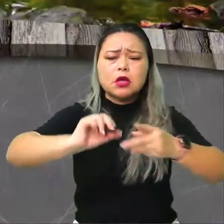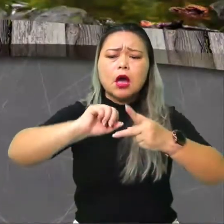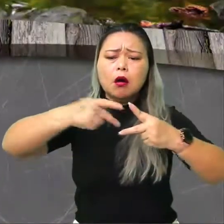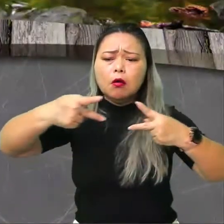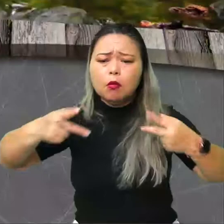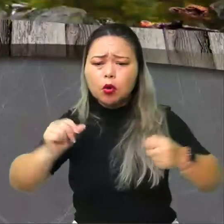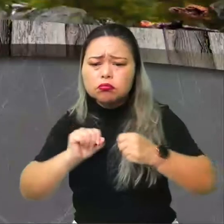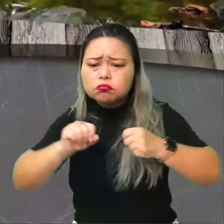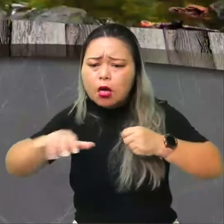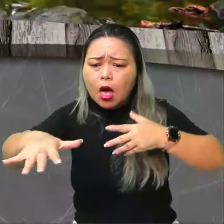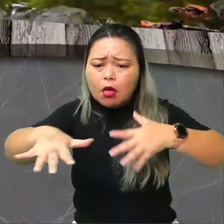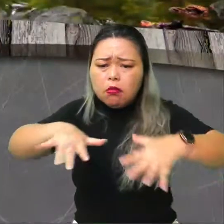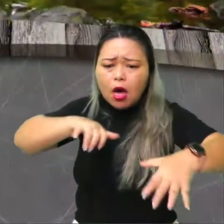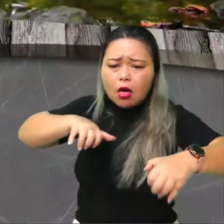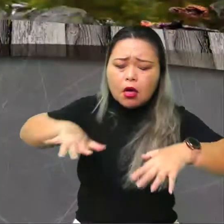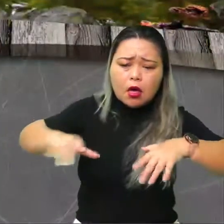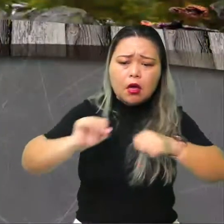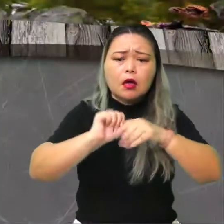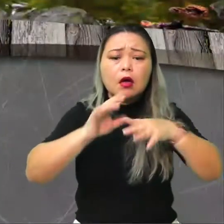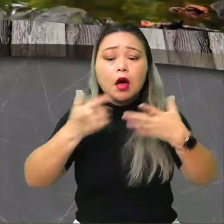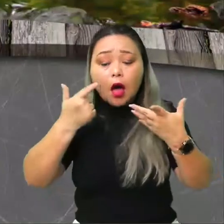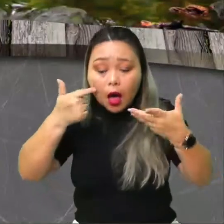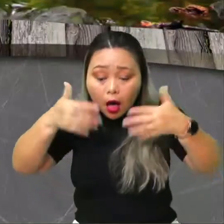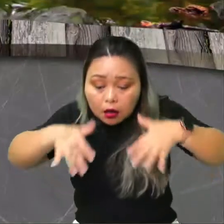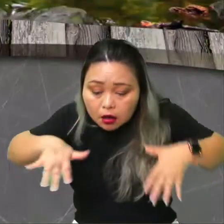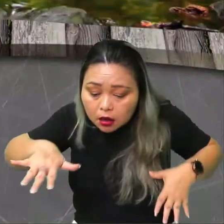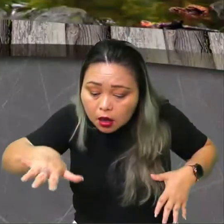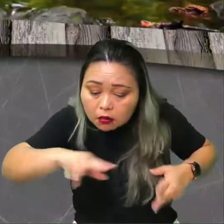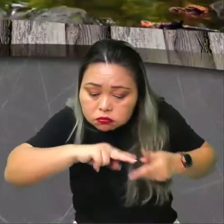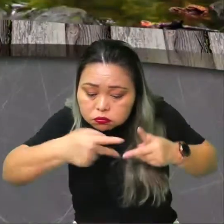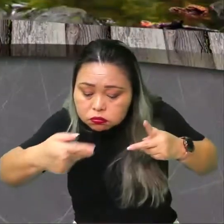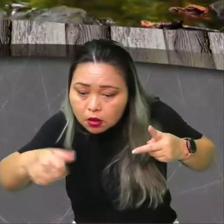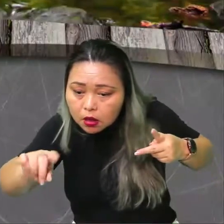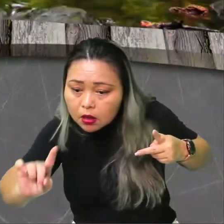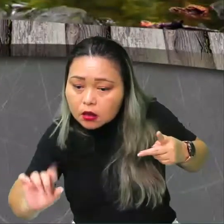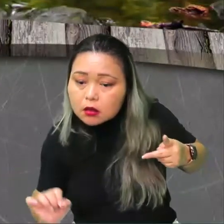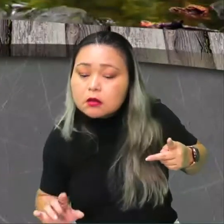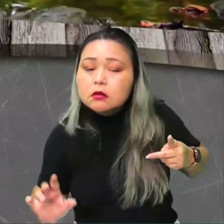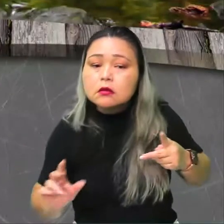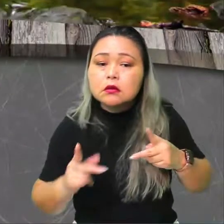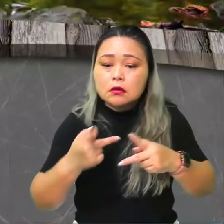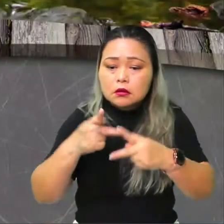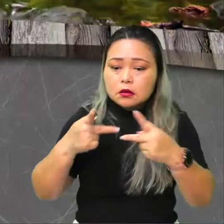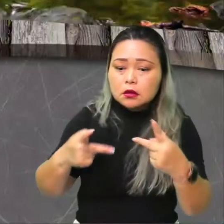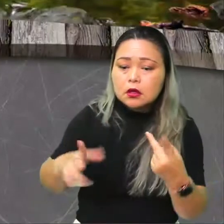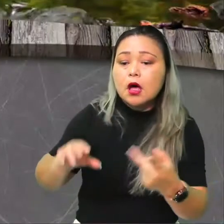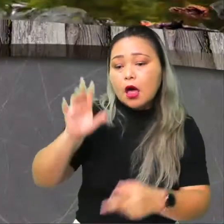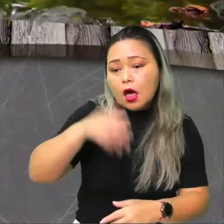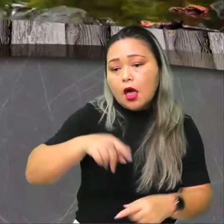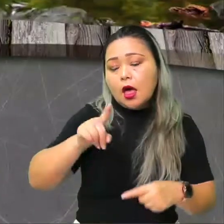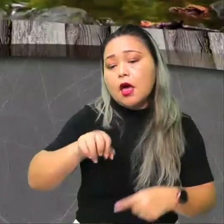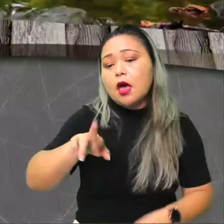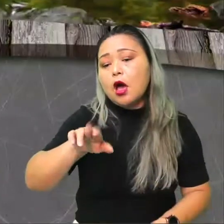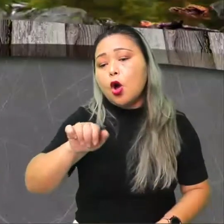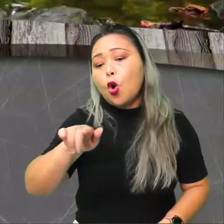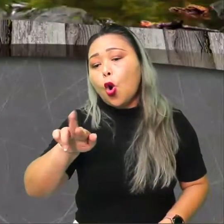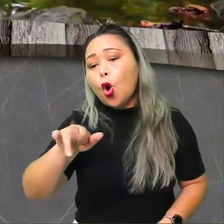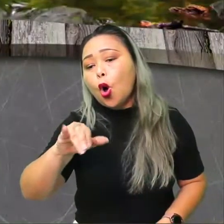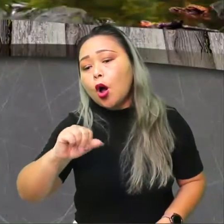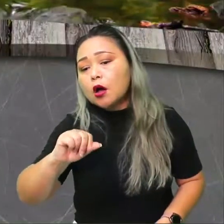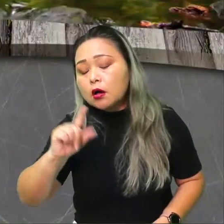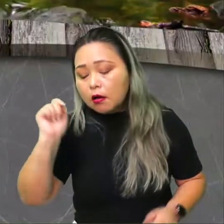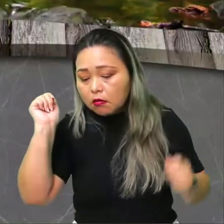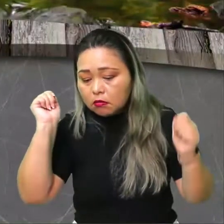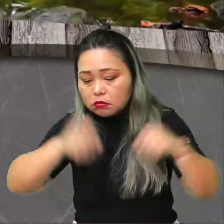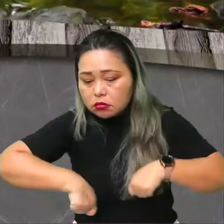proteína dispersa ali. E essas proteínas, tá? Matéria orgânica, permitiram que